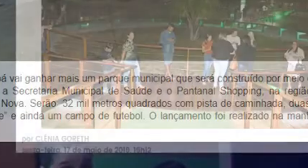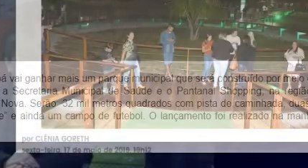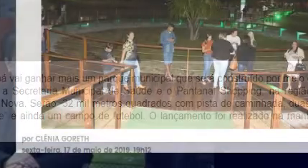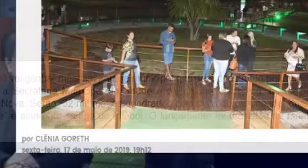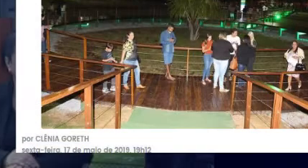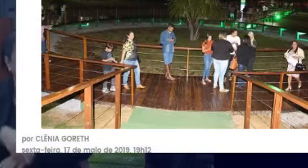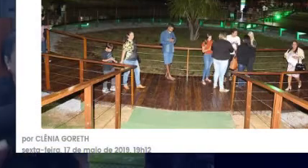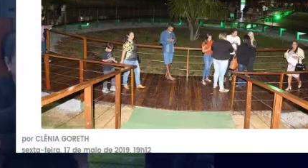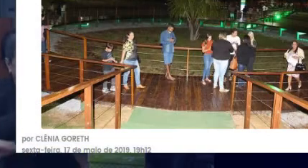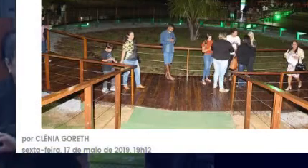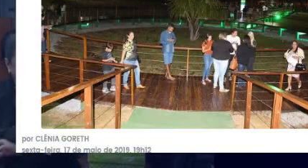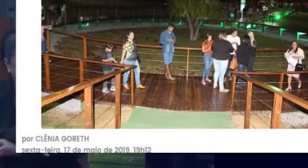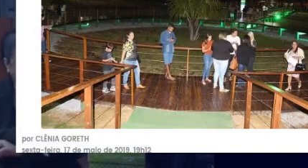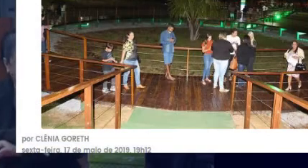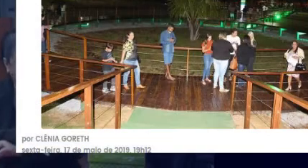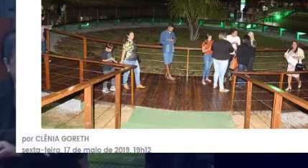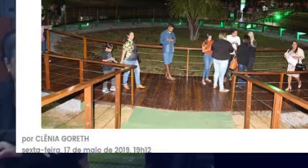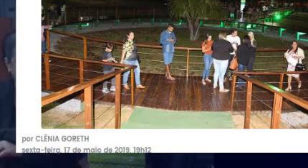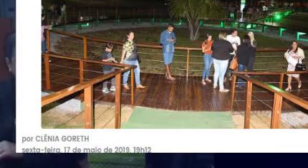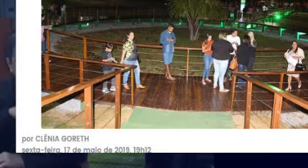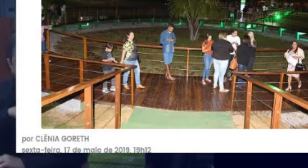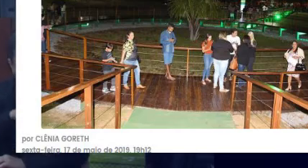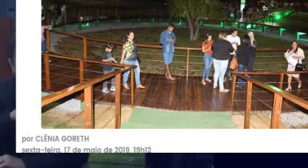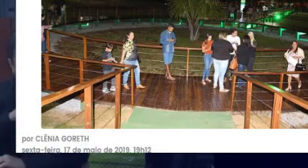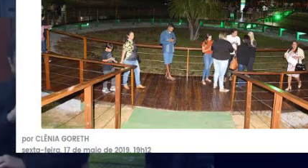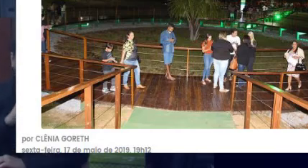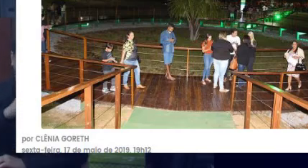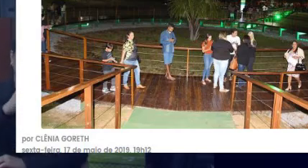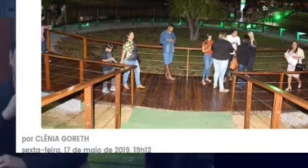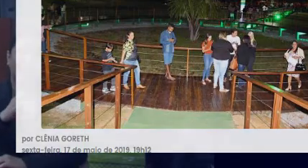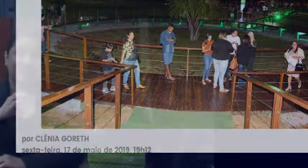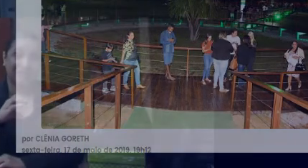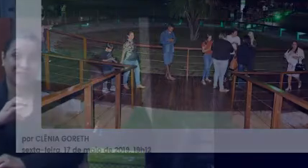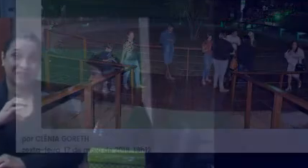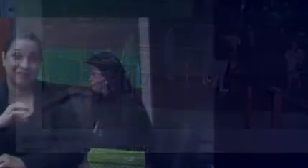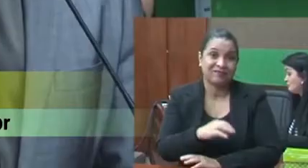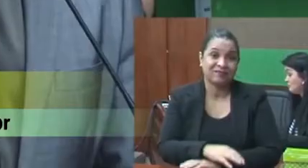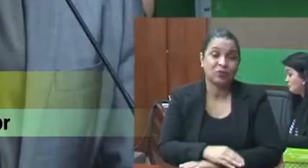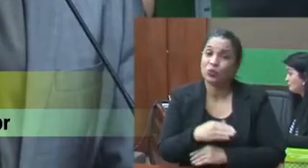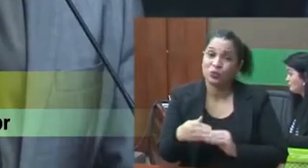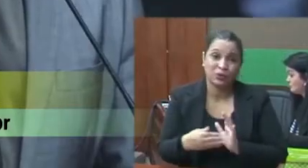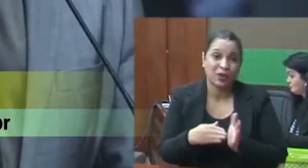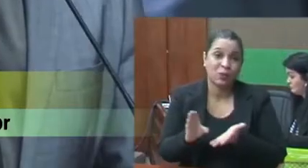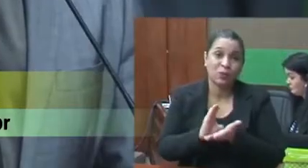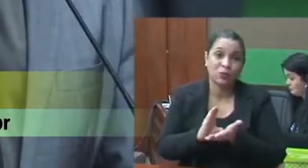Pantanal. Parque das Nascentes, TAC com Ministério Público. São TACs.